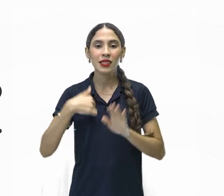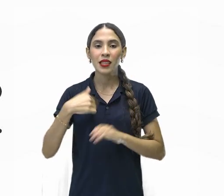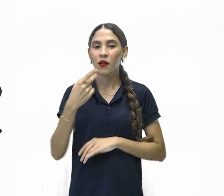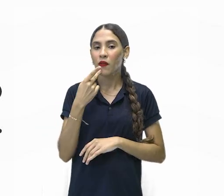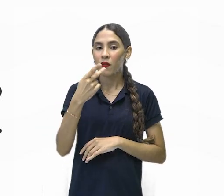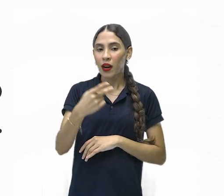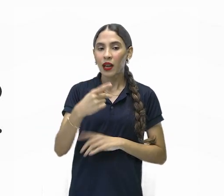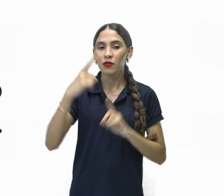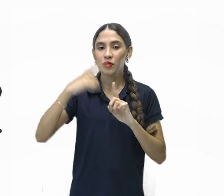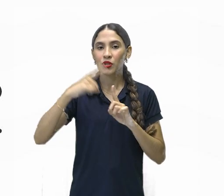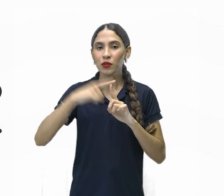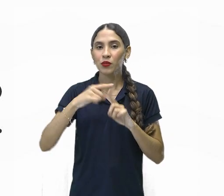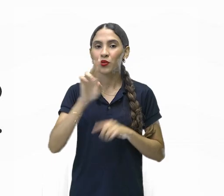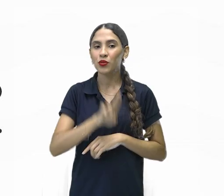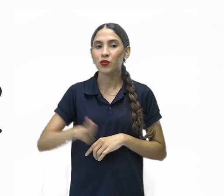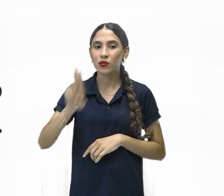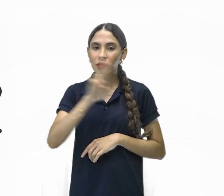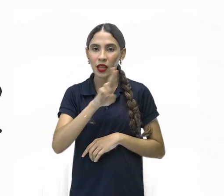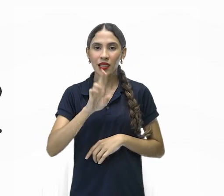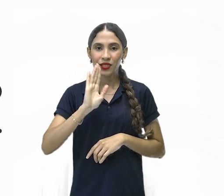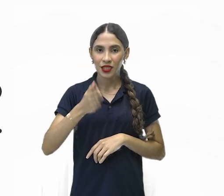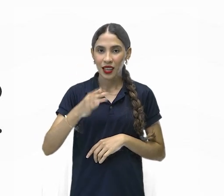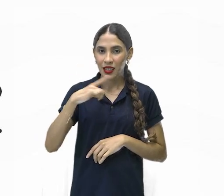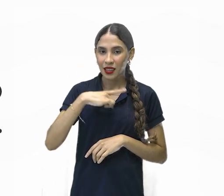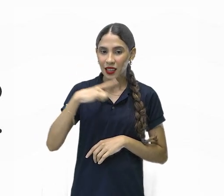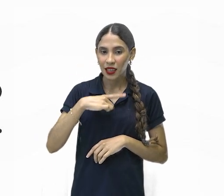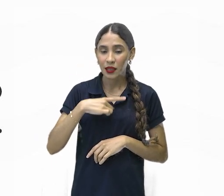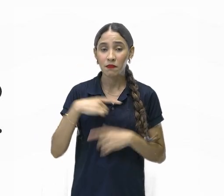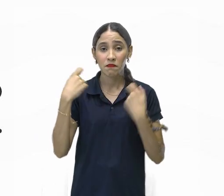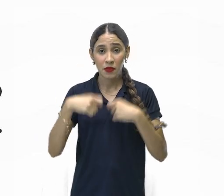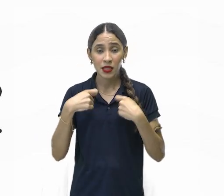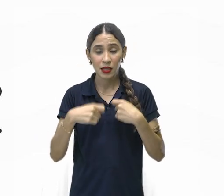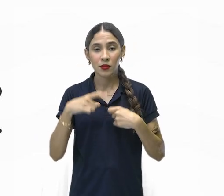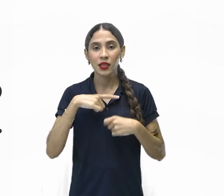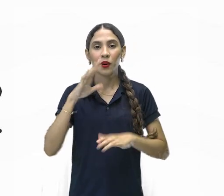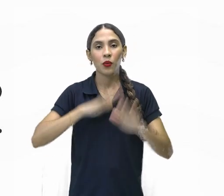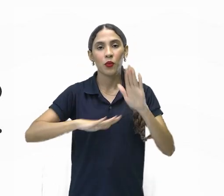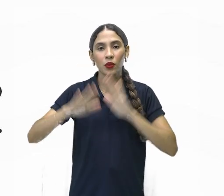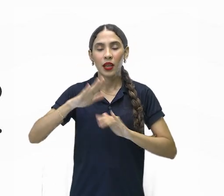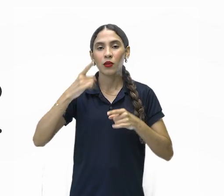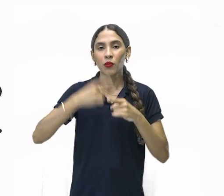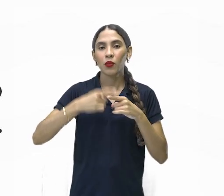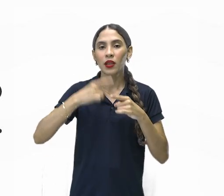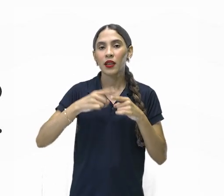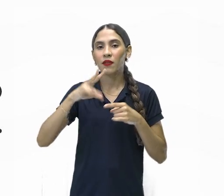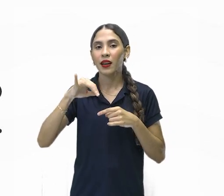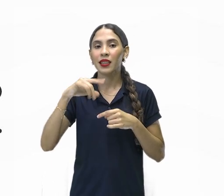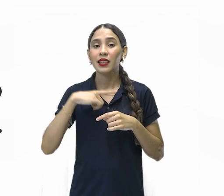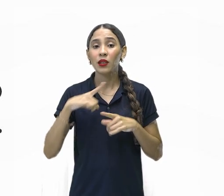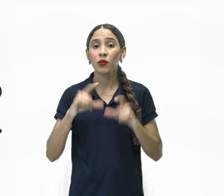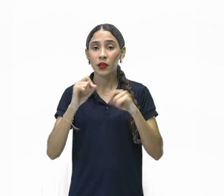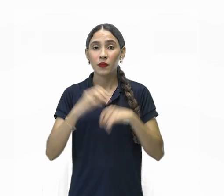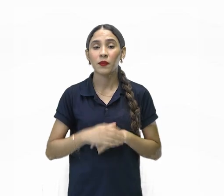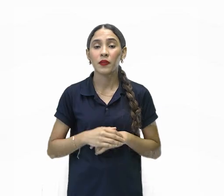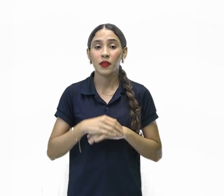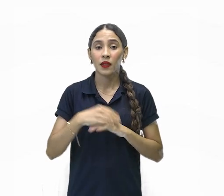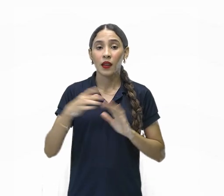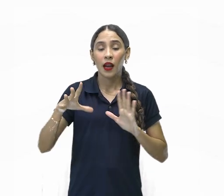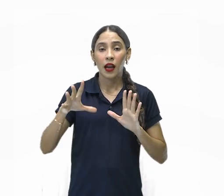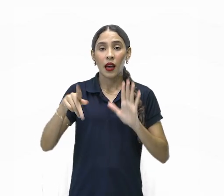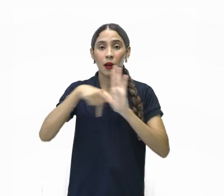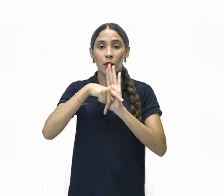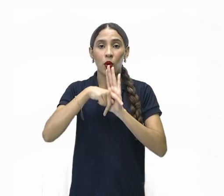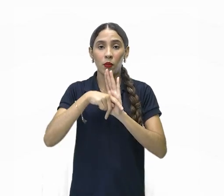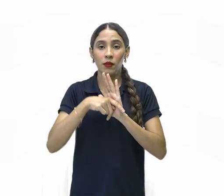falo dessa forma de utilizar algo que já existe, temos que ter cuidado, porque aqui vai entrar a